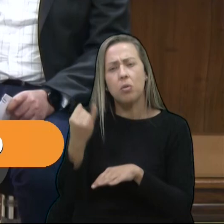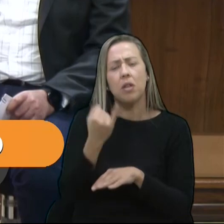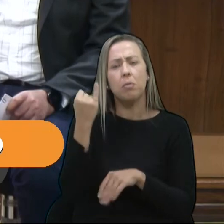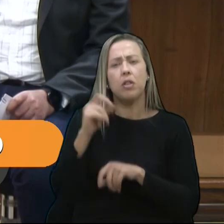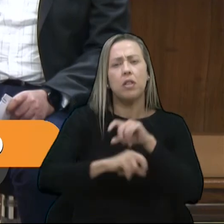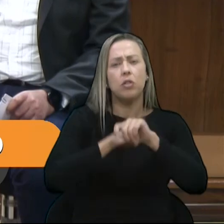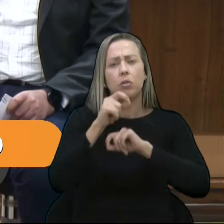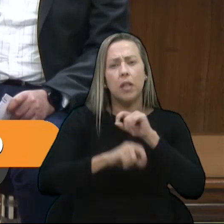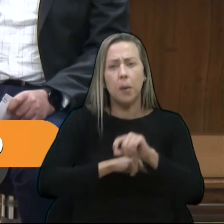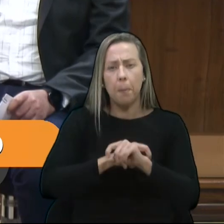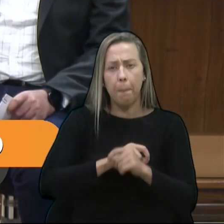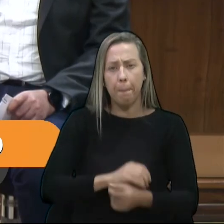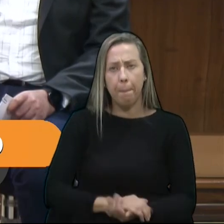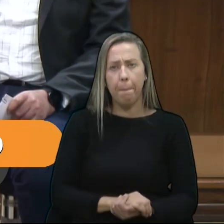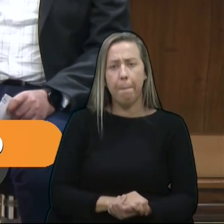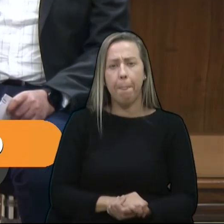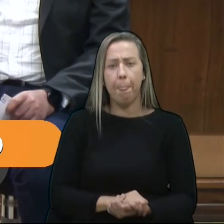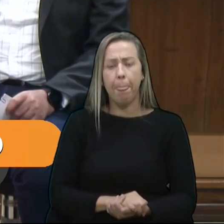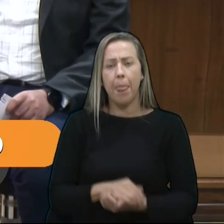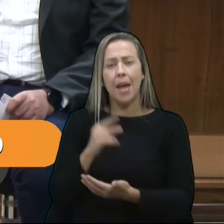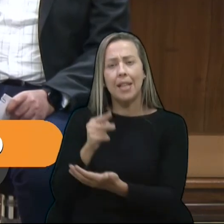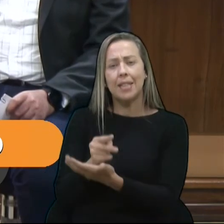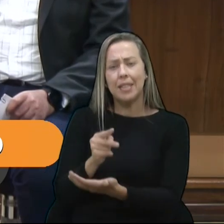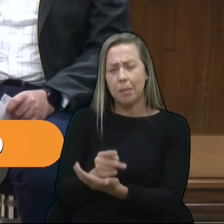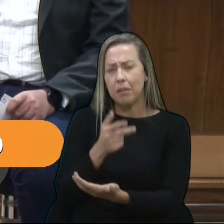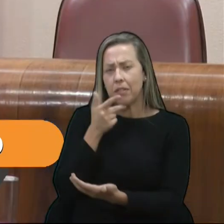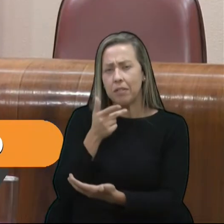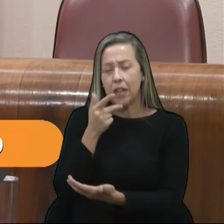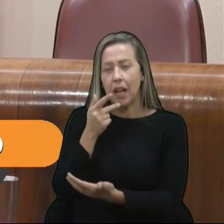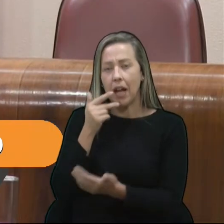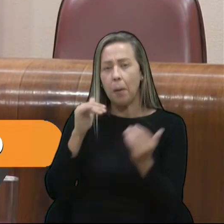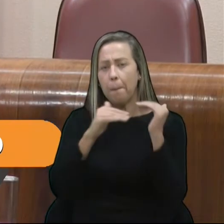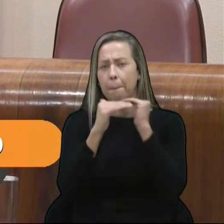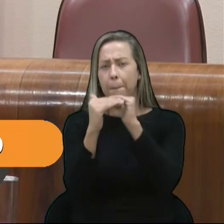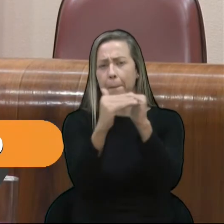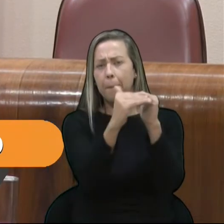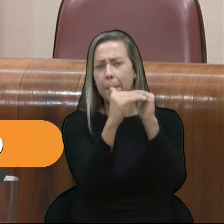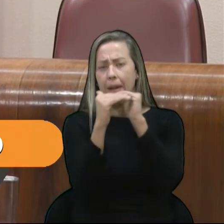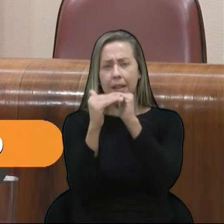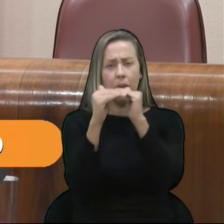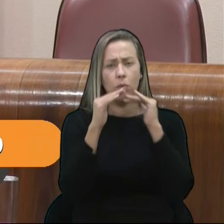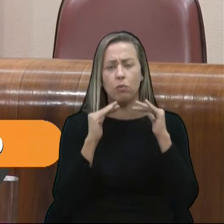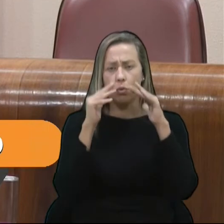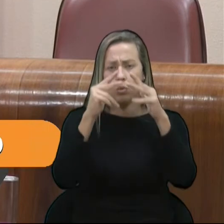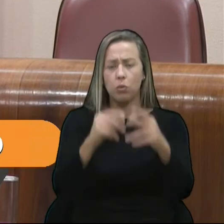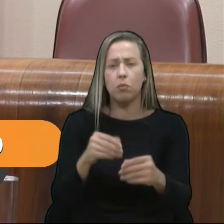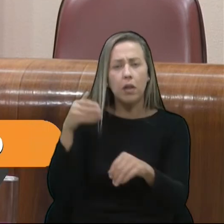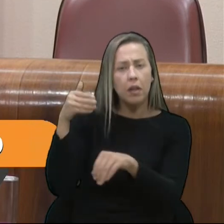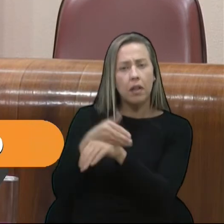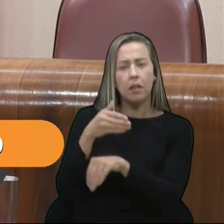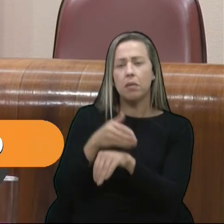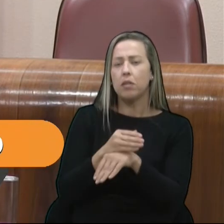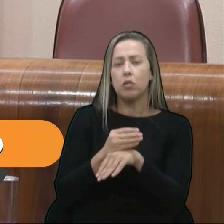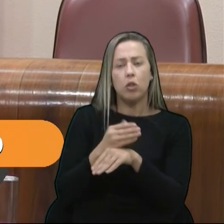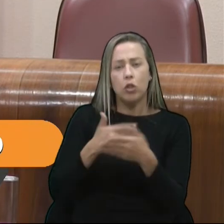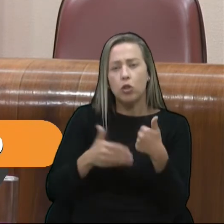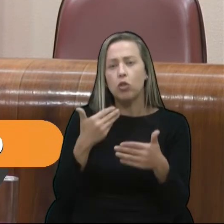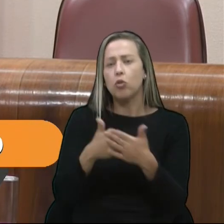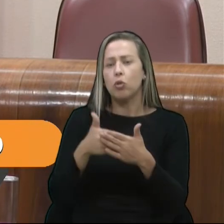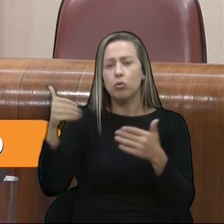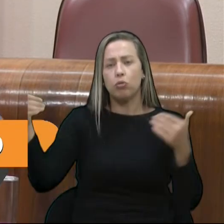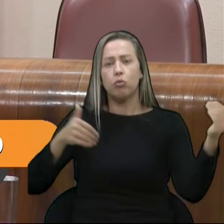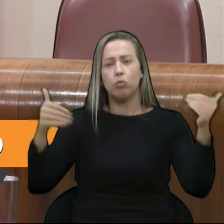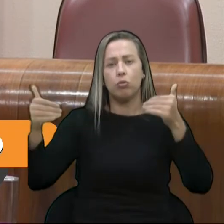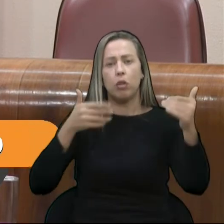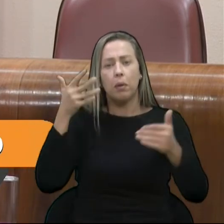salientar, Fábio, de forma unânime, né, involuntária, a participação de todos os presentes